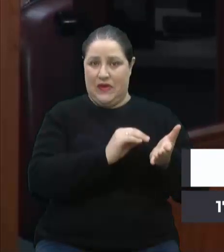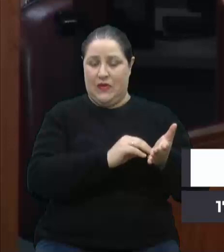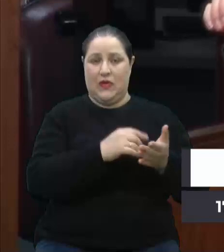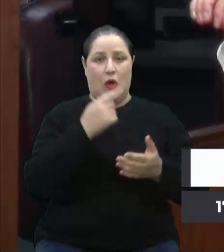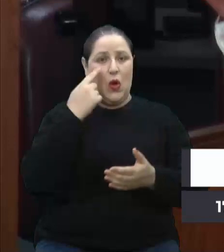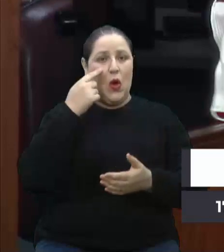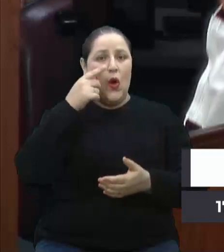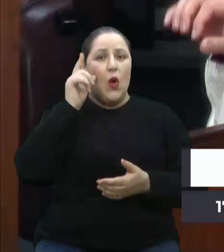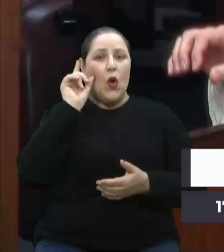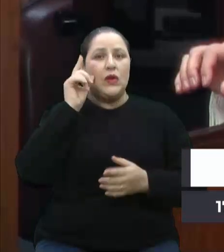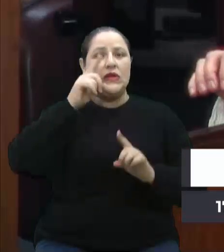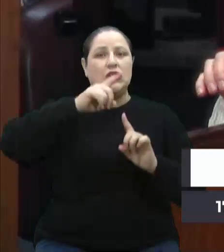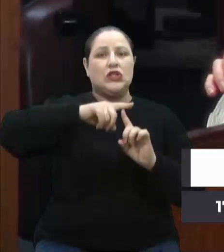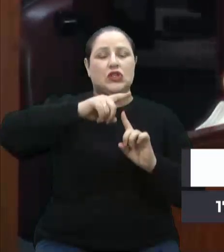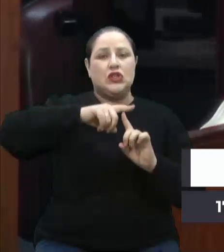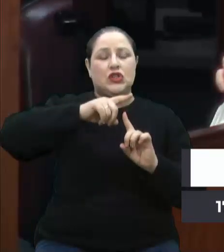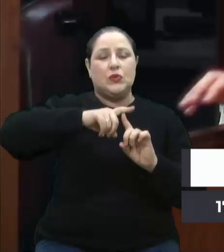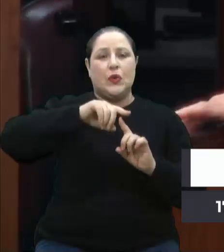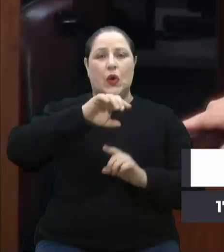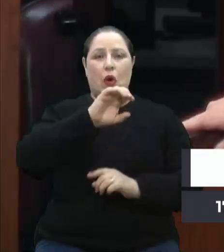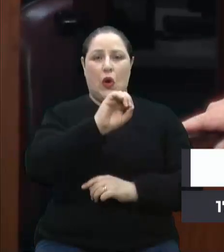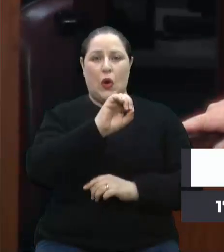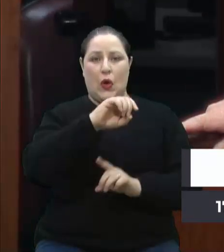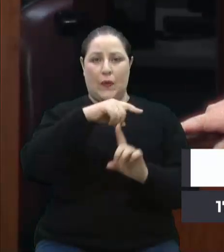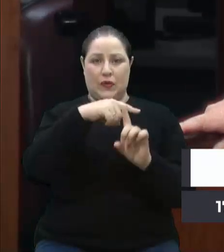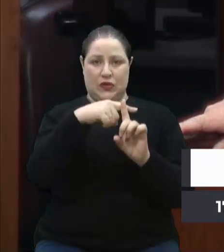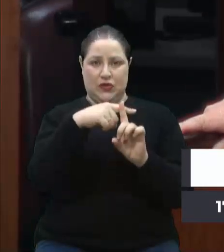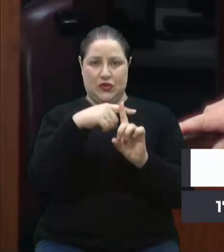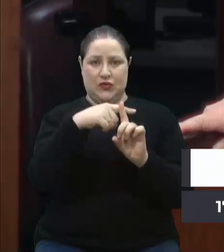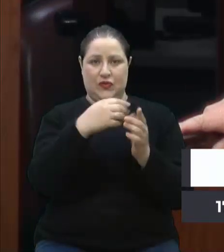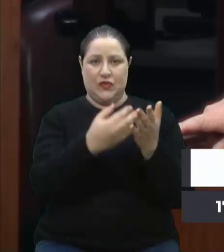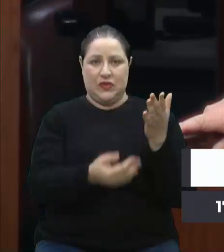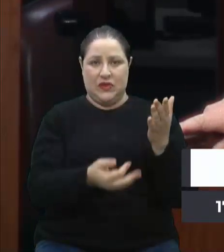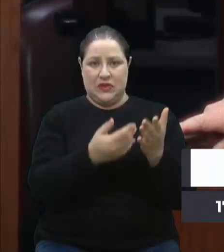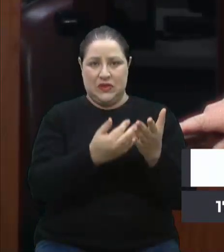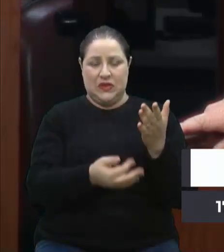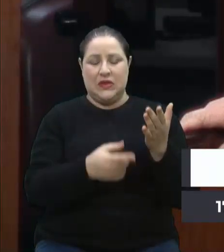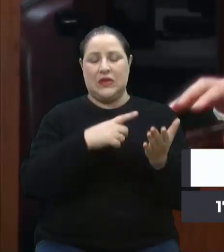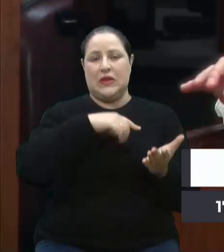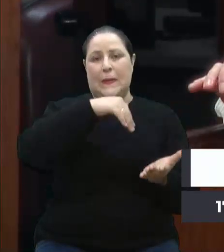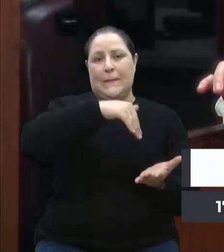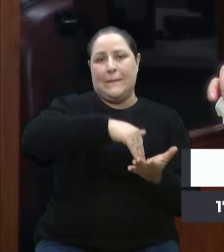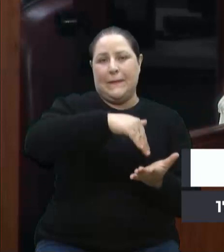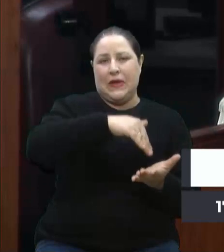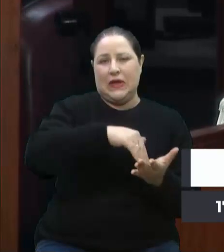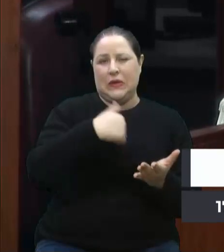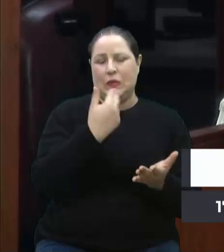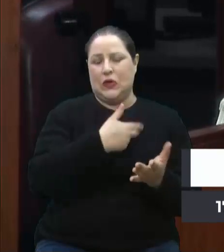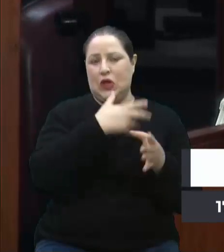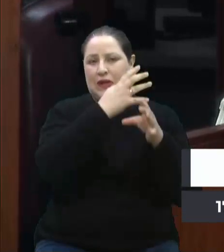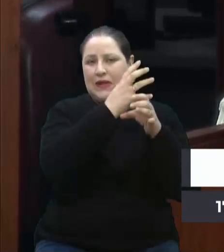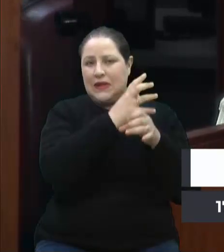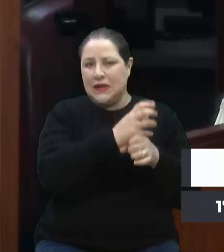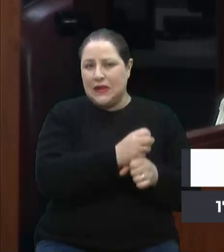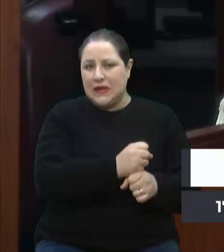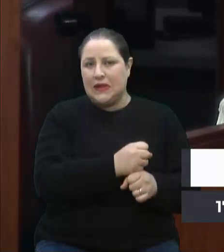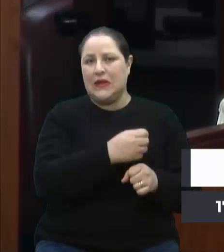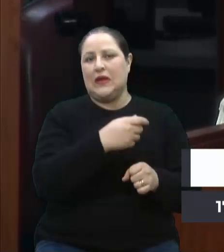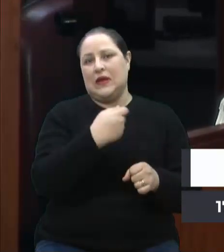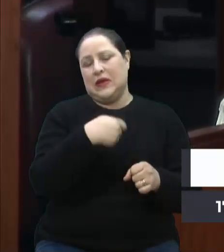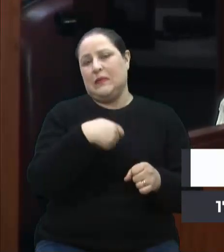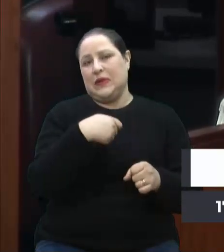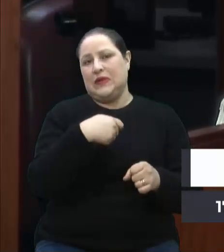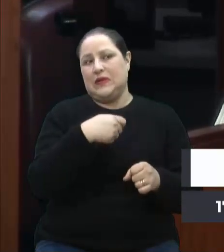Esse é o tipo de sangue o positivo é o mínimo que nós calculamos que nós temos como